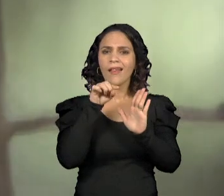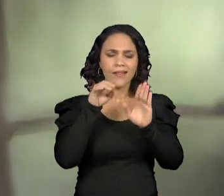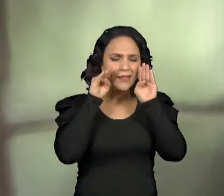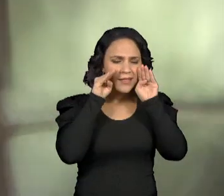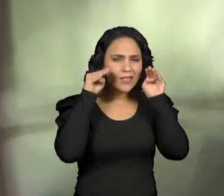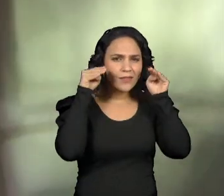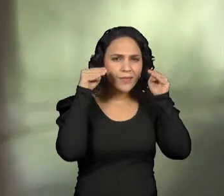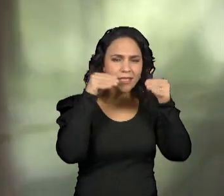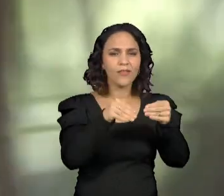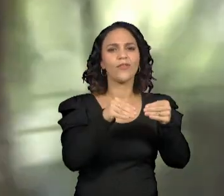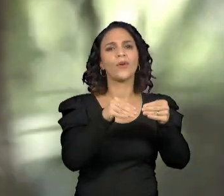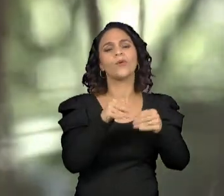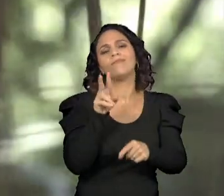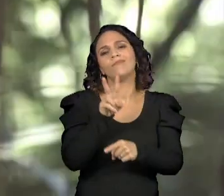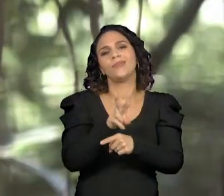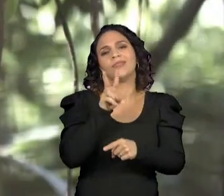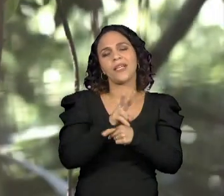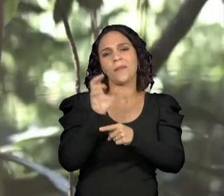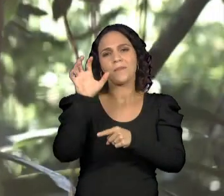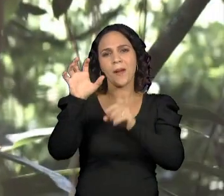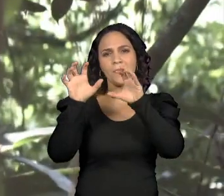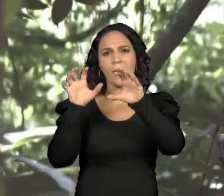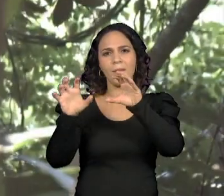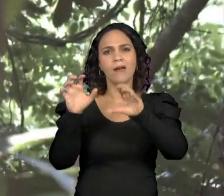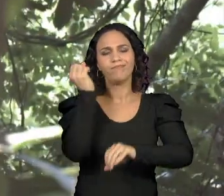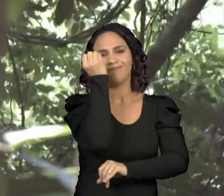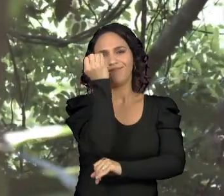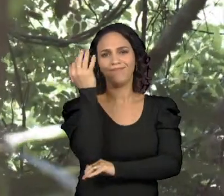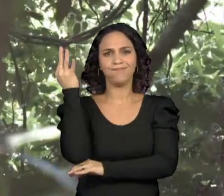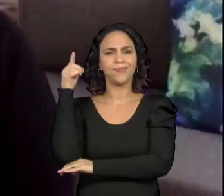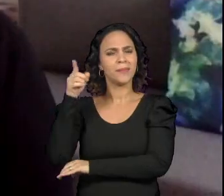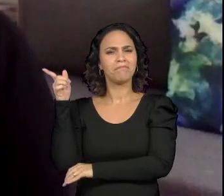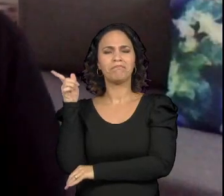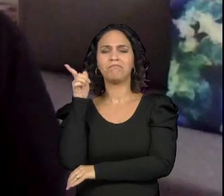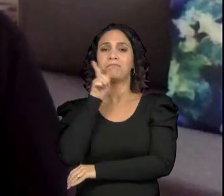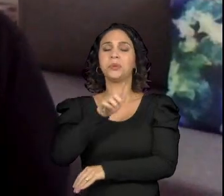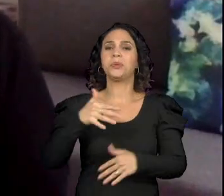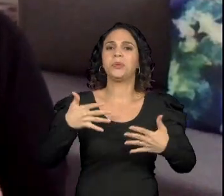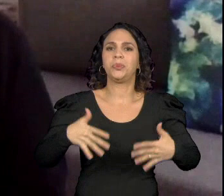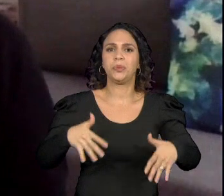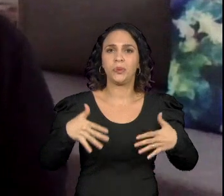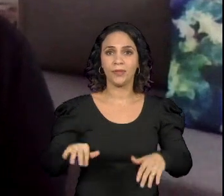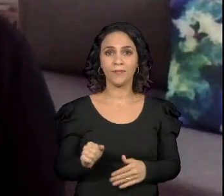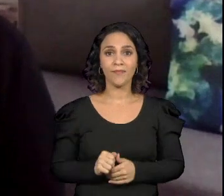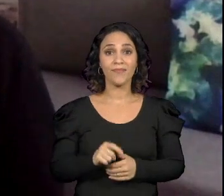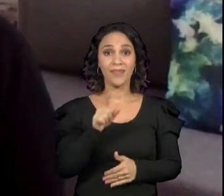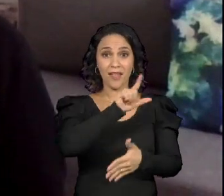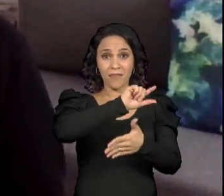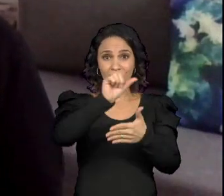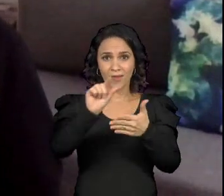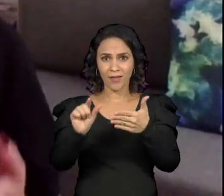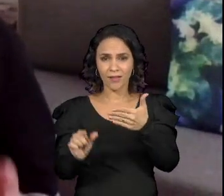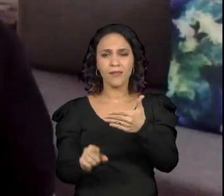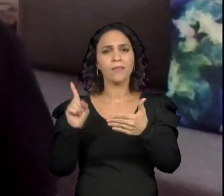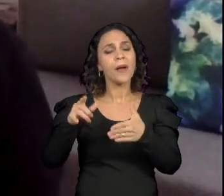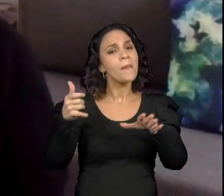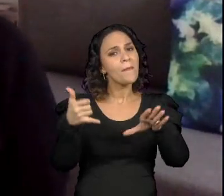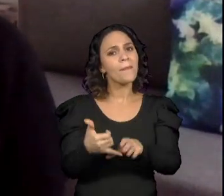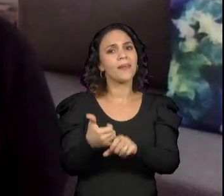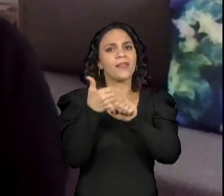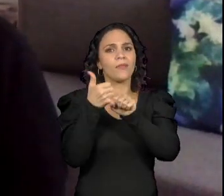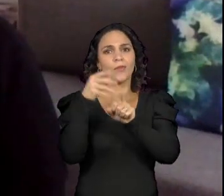para proteger o bioma. Uma grande conquista. A Mata Atlântica é patrimônio nacional